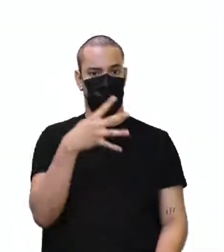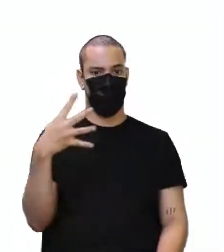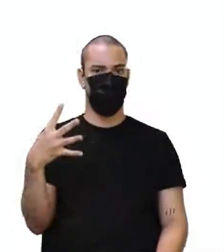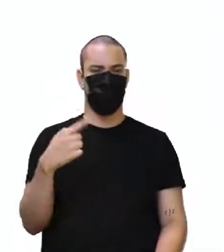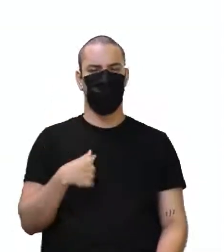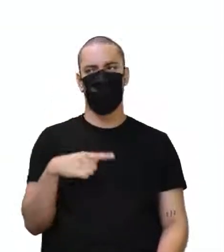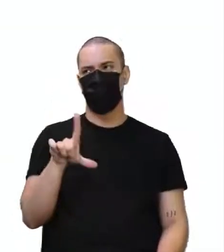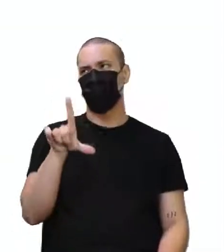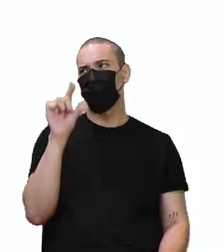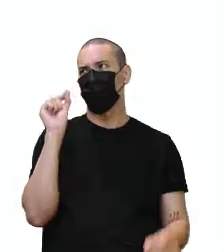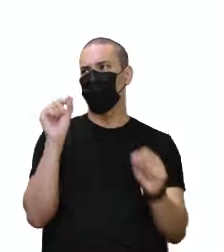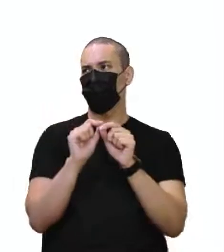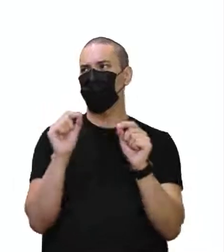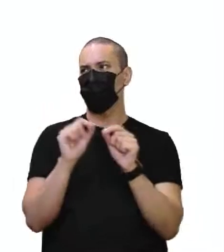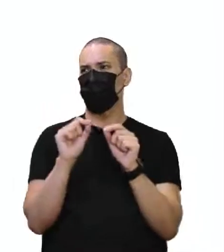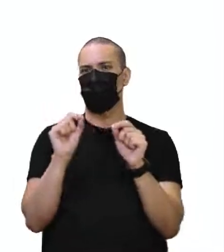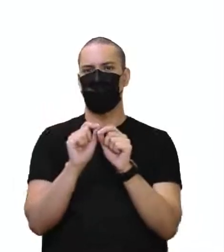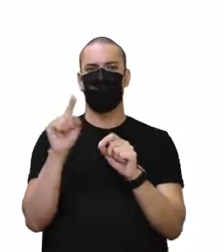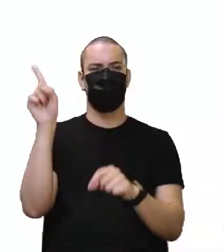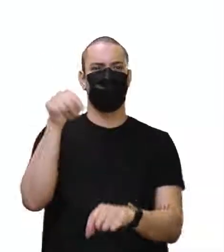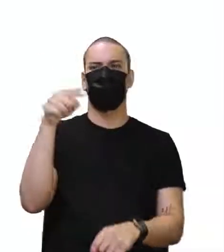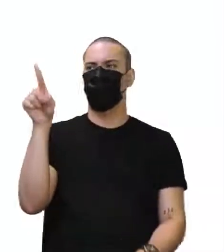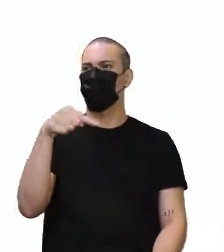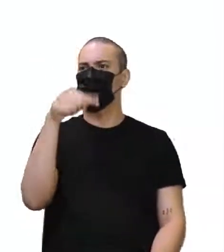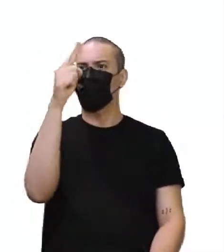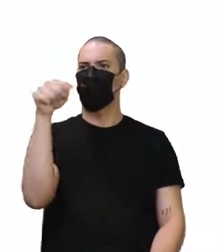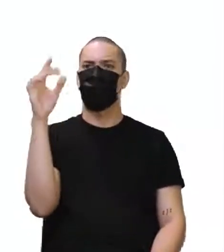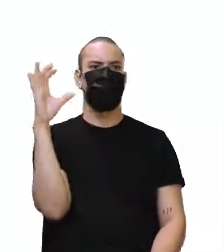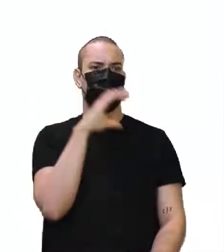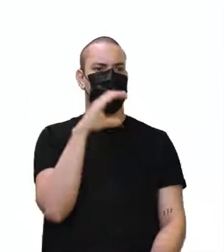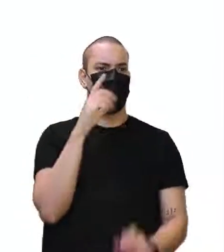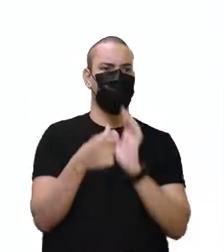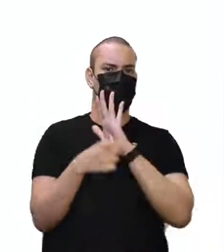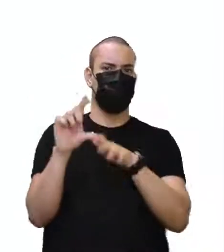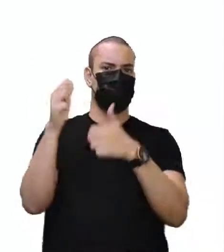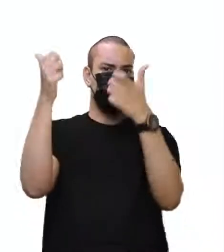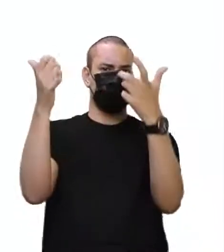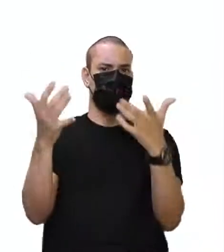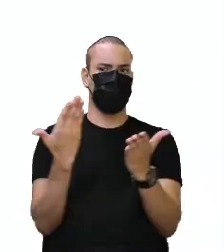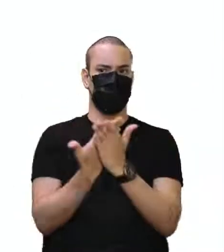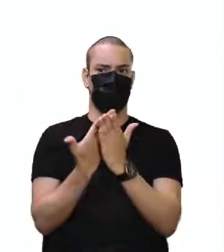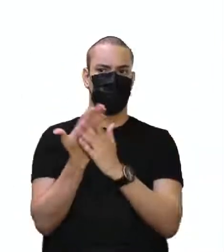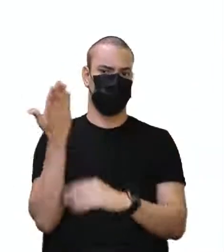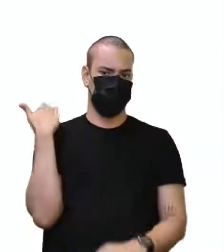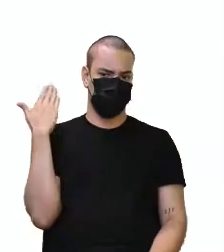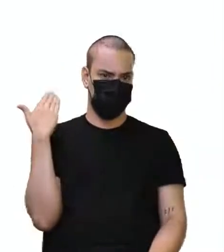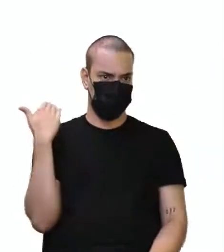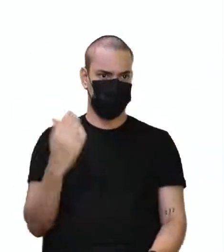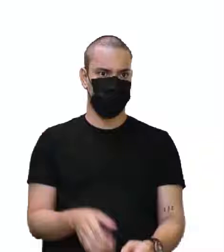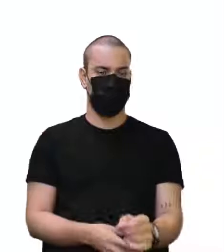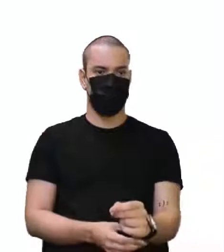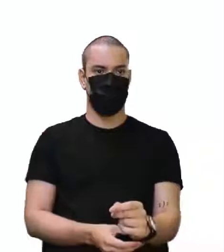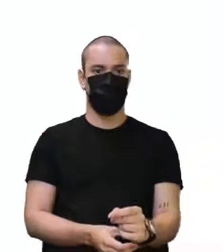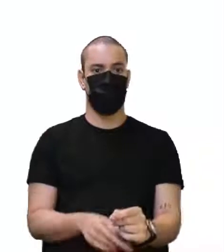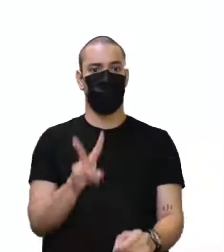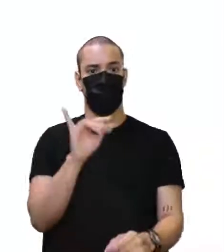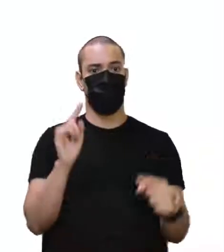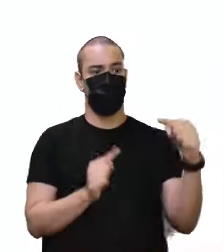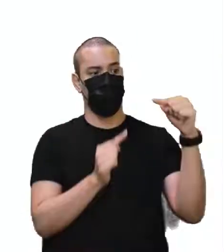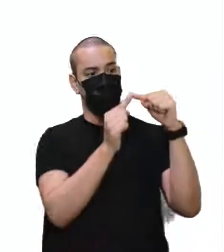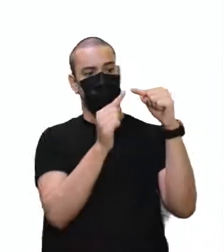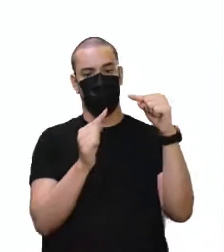prefiro fazer aquele cruzamento mais rapidinho, como vocês mostraram na aula anterior, né? Que a gente vai ligando